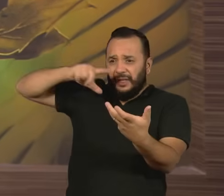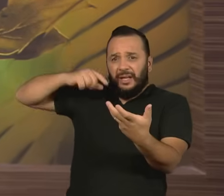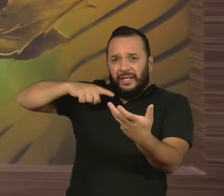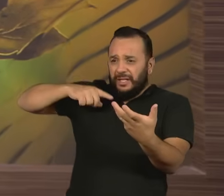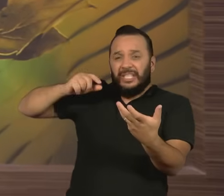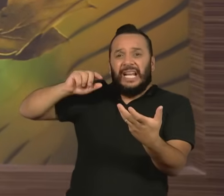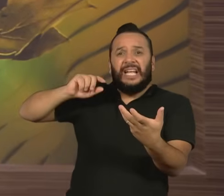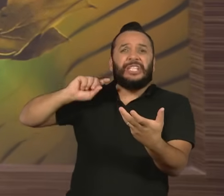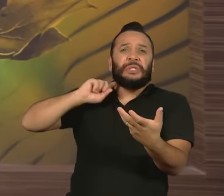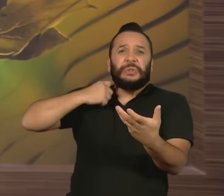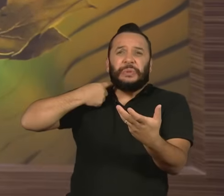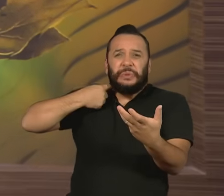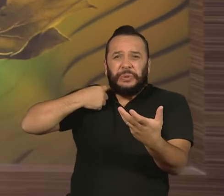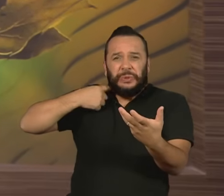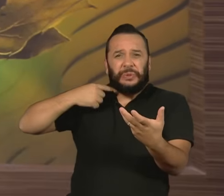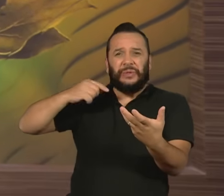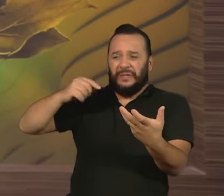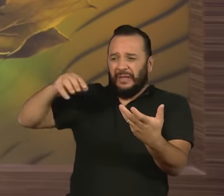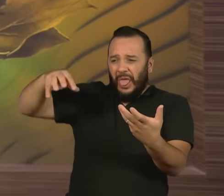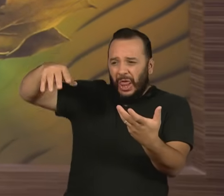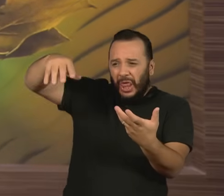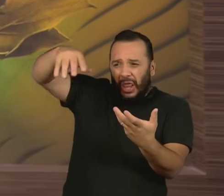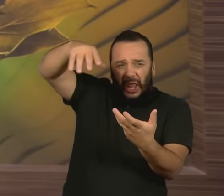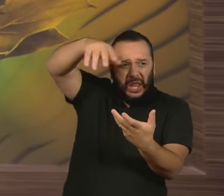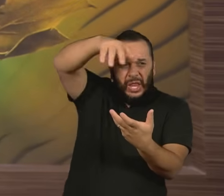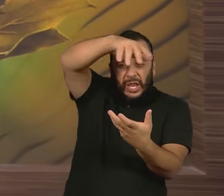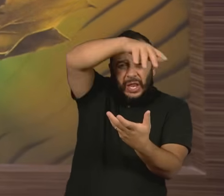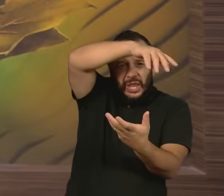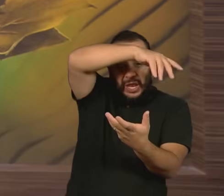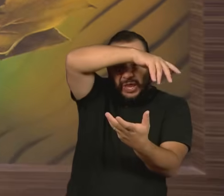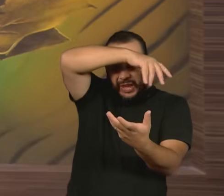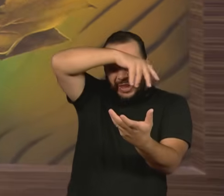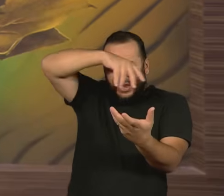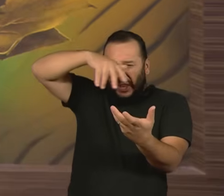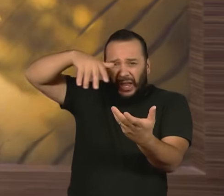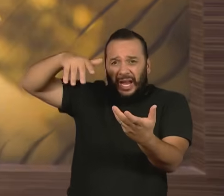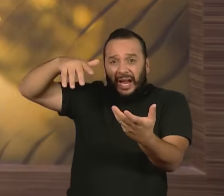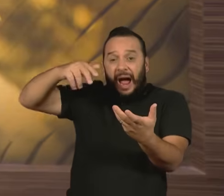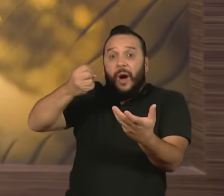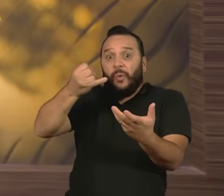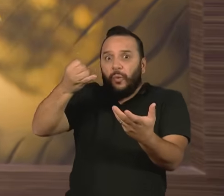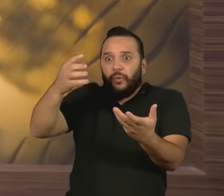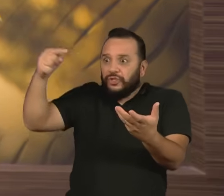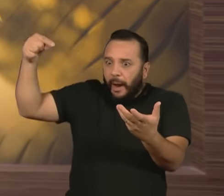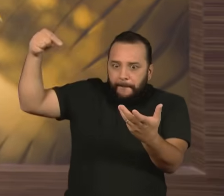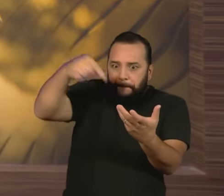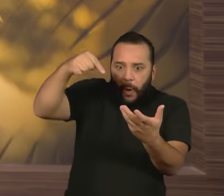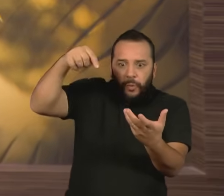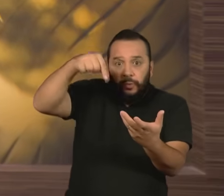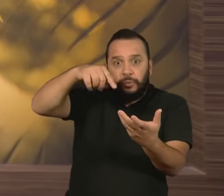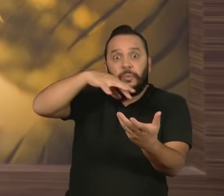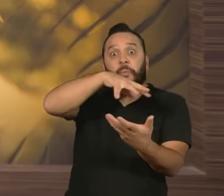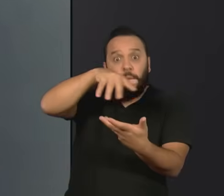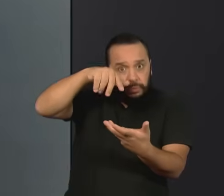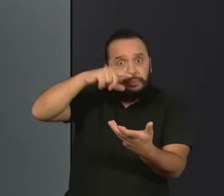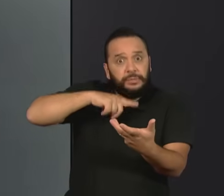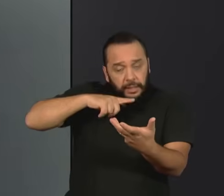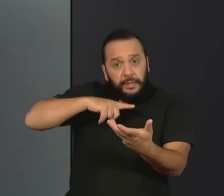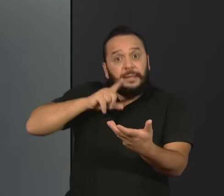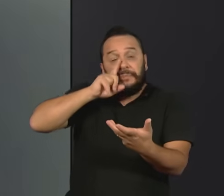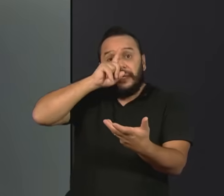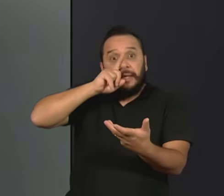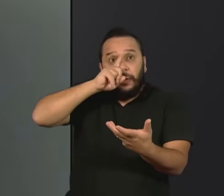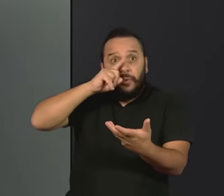terrestre. Alguns chegam a cair no planeta. O lixo espacial pode colocar em risco as pessoas e a natureza.